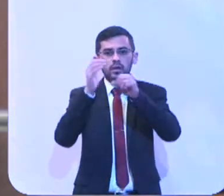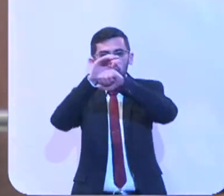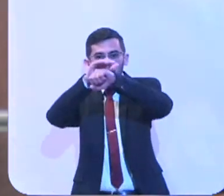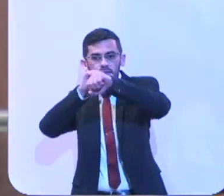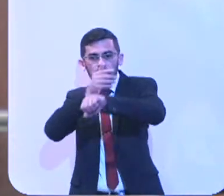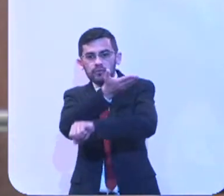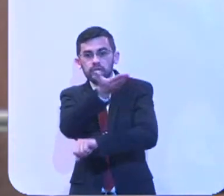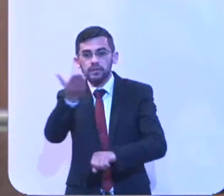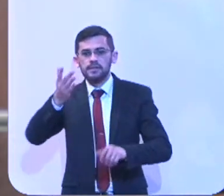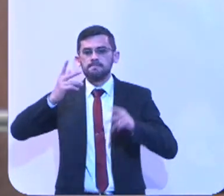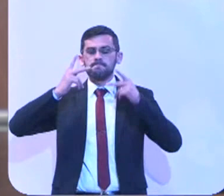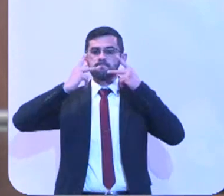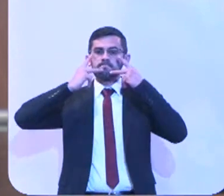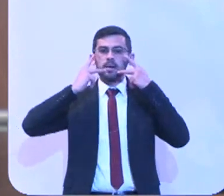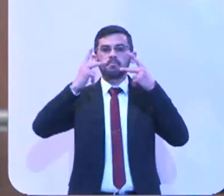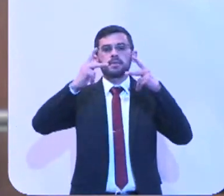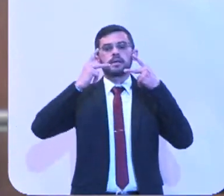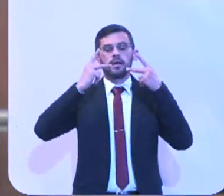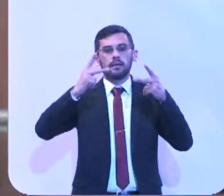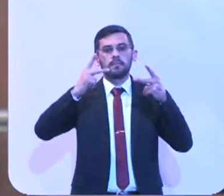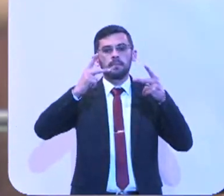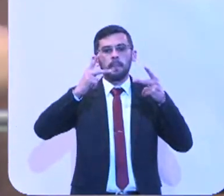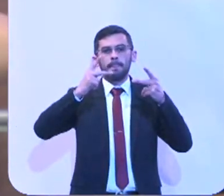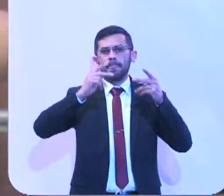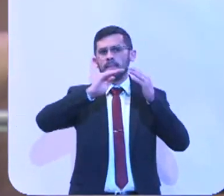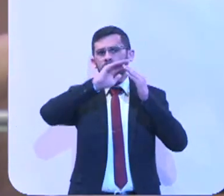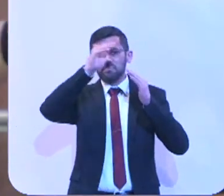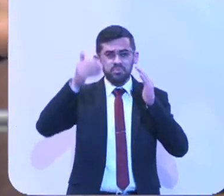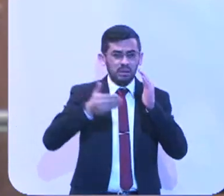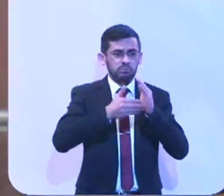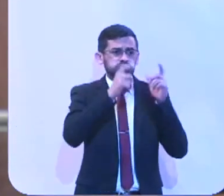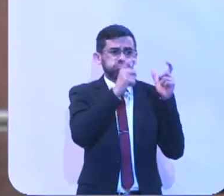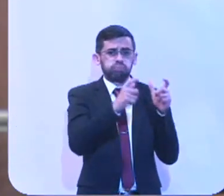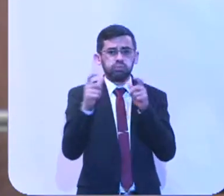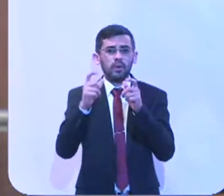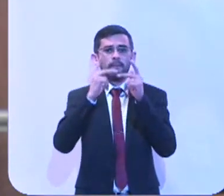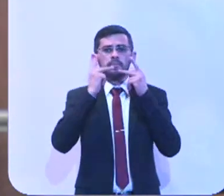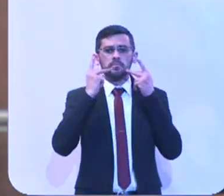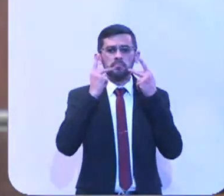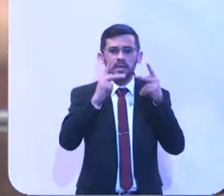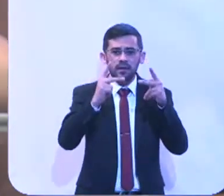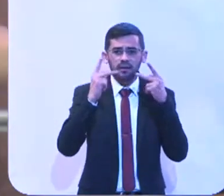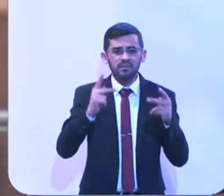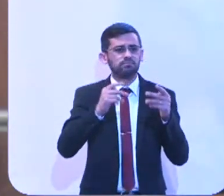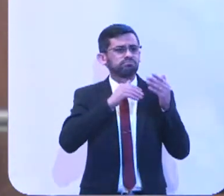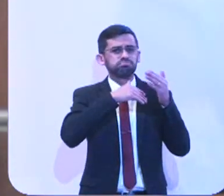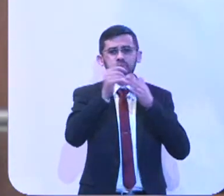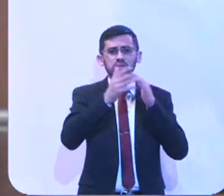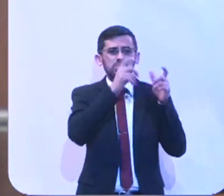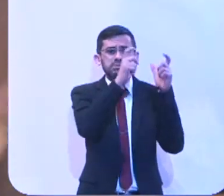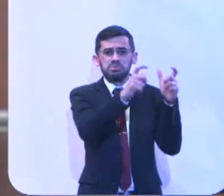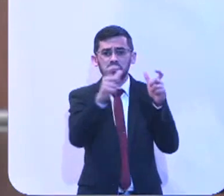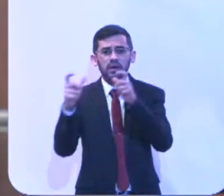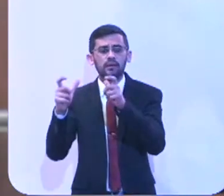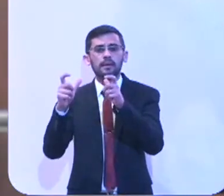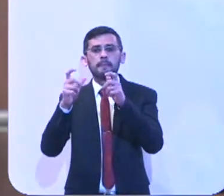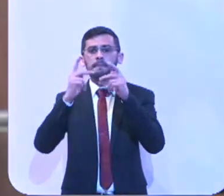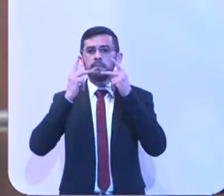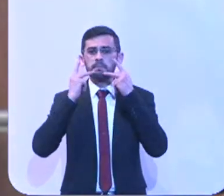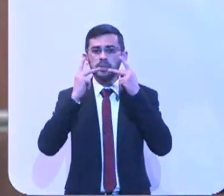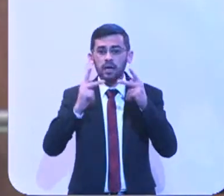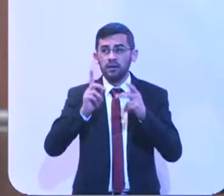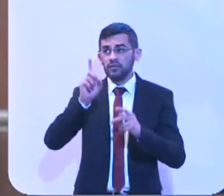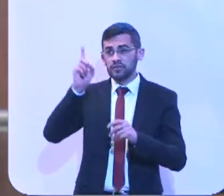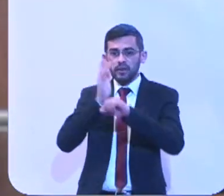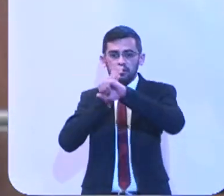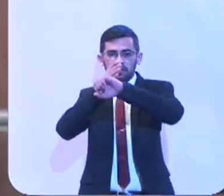convidar a pregar para as estruturas, pregar para os ossos secos, para as cadeiras vazias. Você